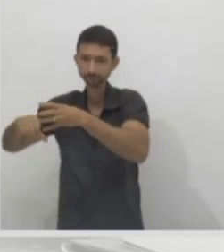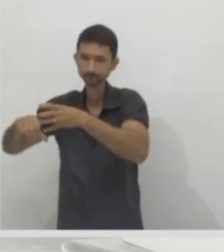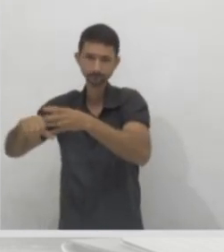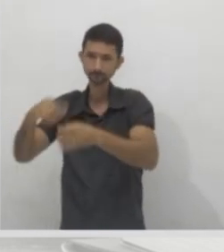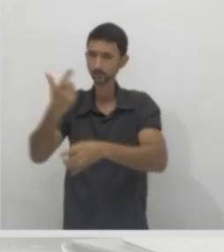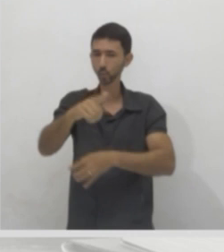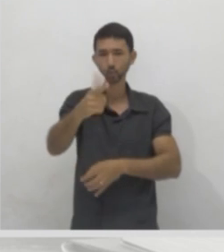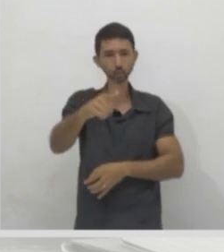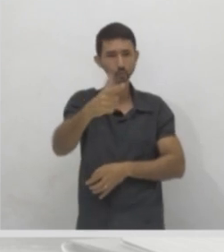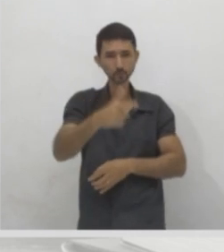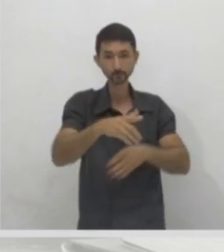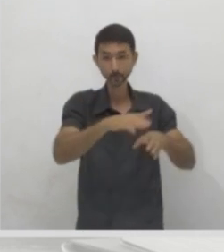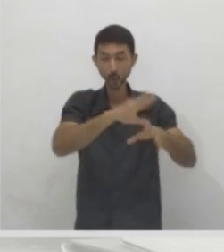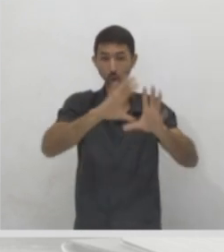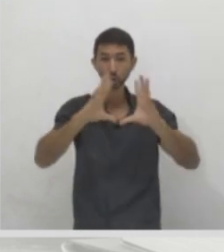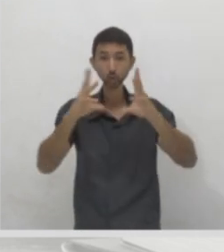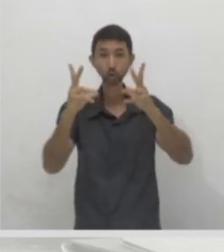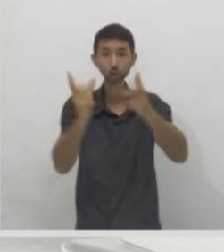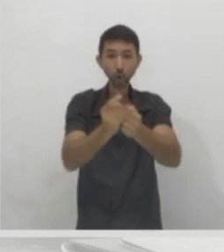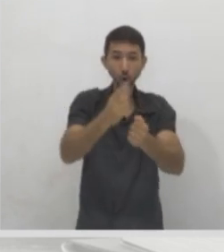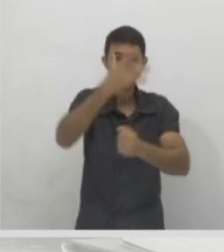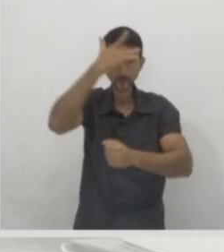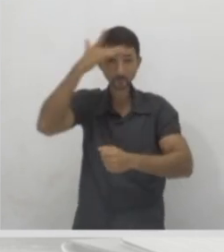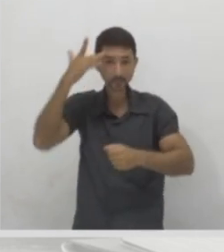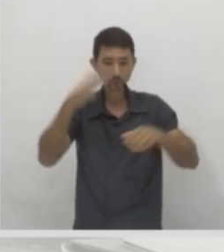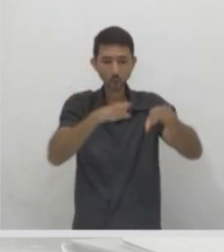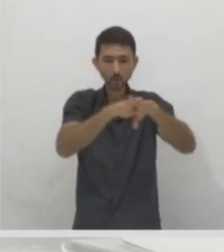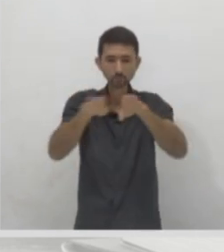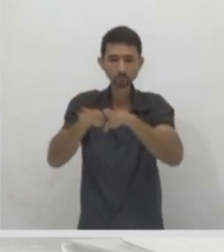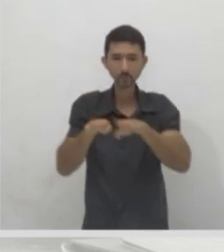né, primitivos, tanto no Paleolítico quanto